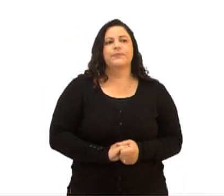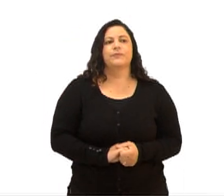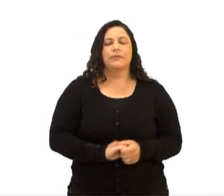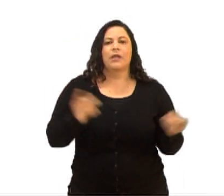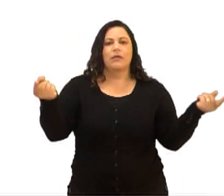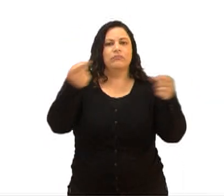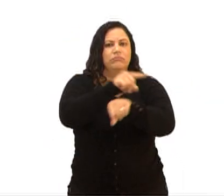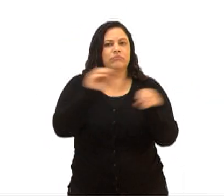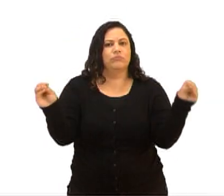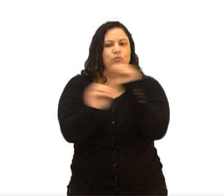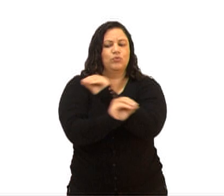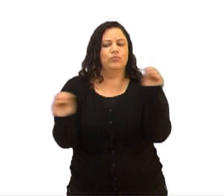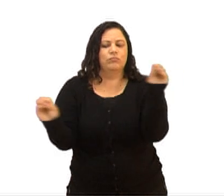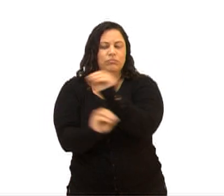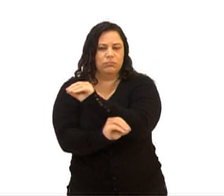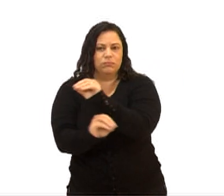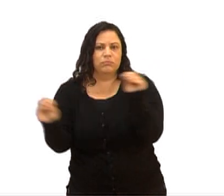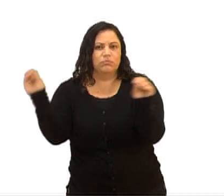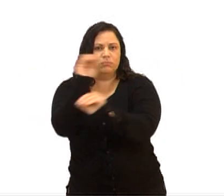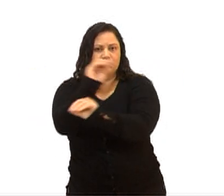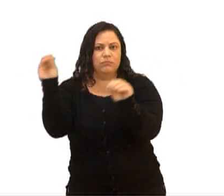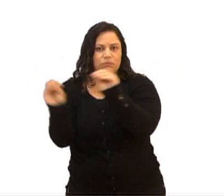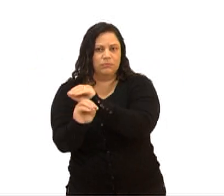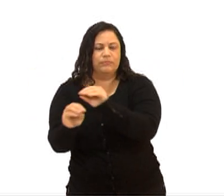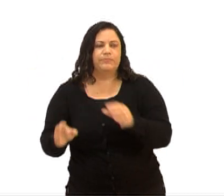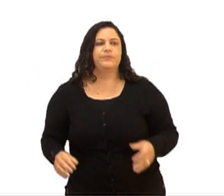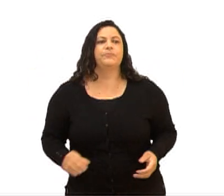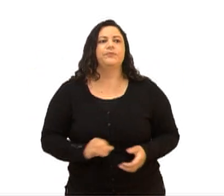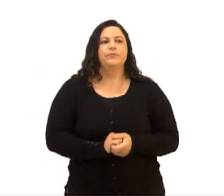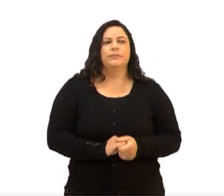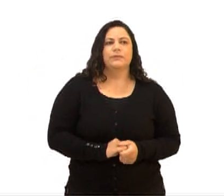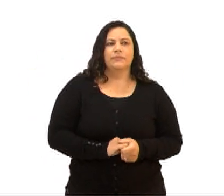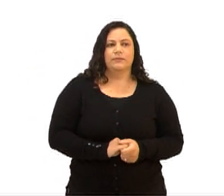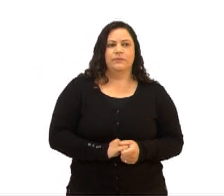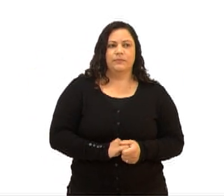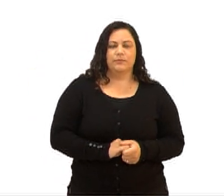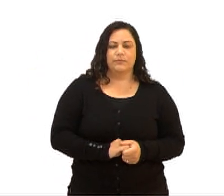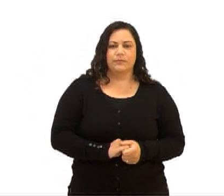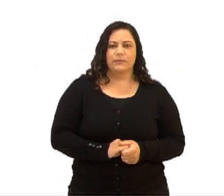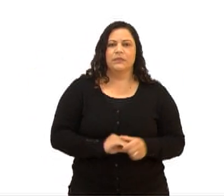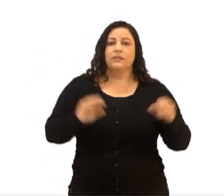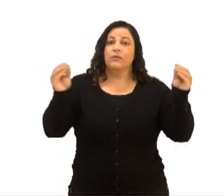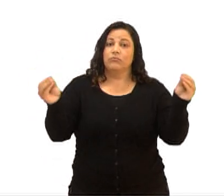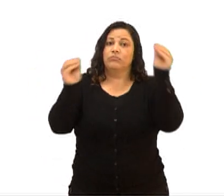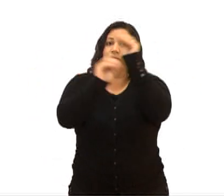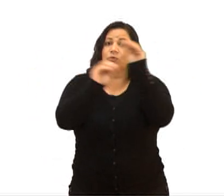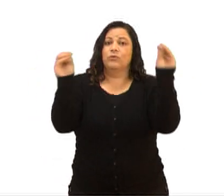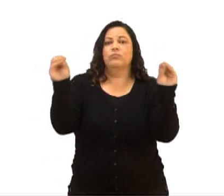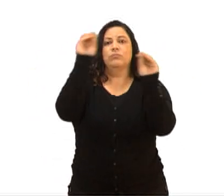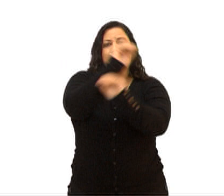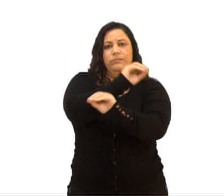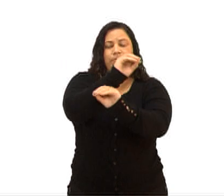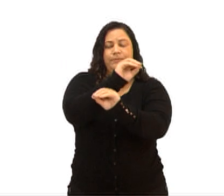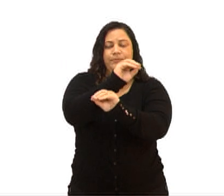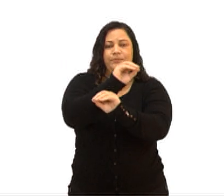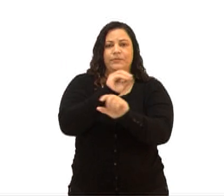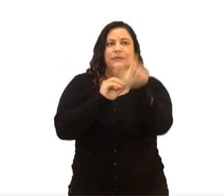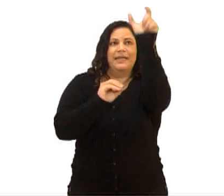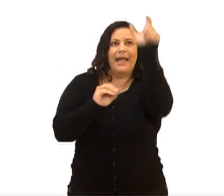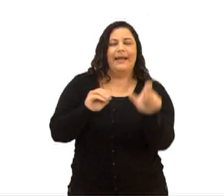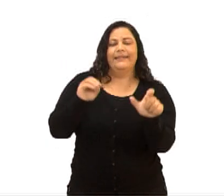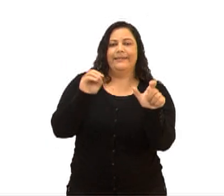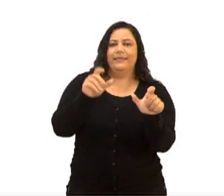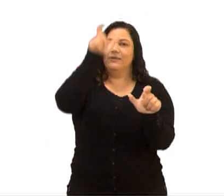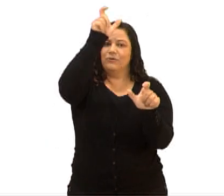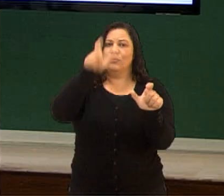transposta. Matriz transposta dos cofatores. Essa linha virou coluna, essa linha vira coluna. Isso